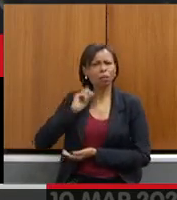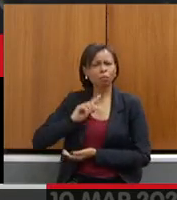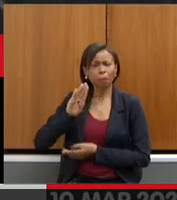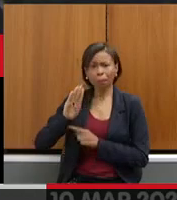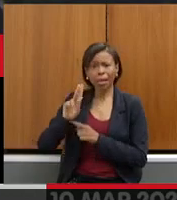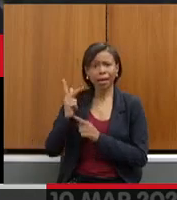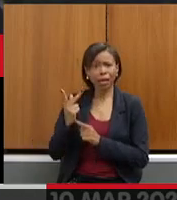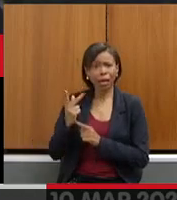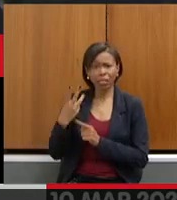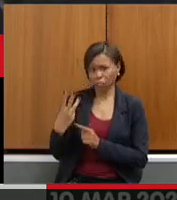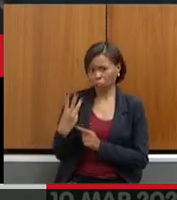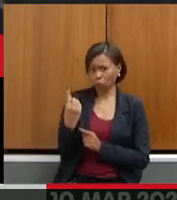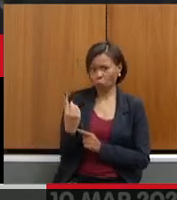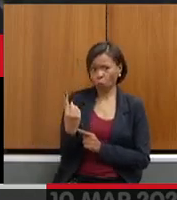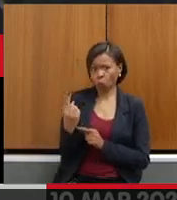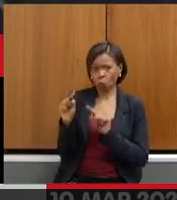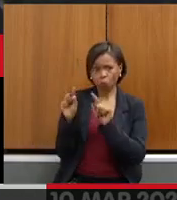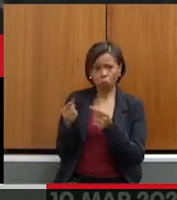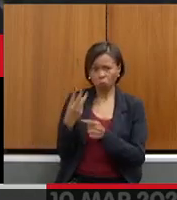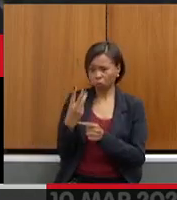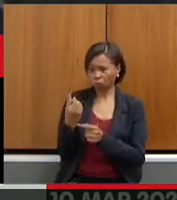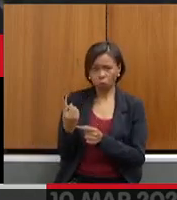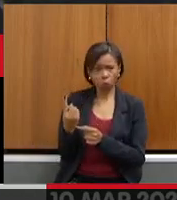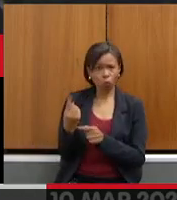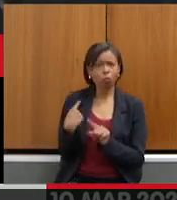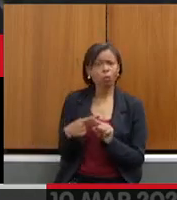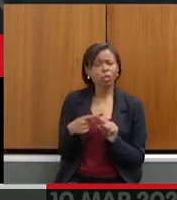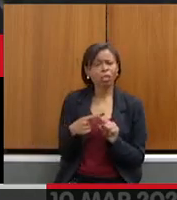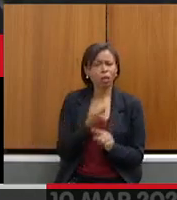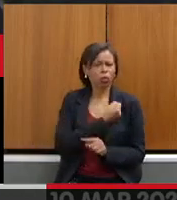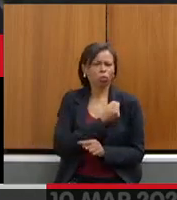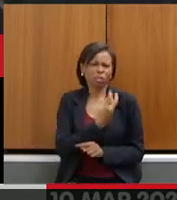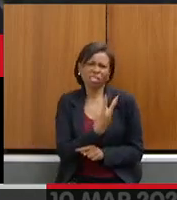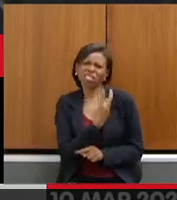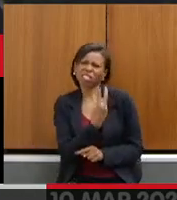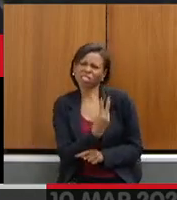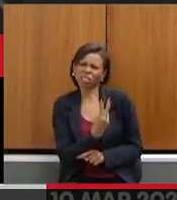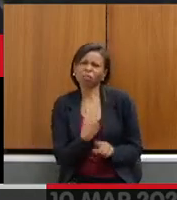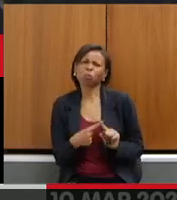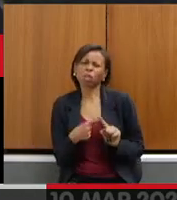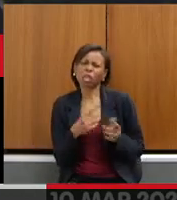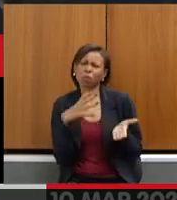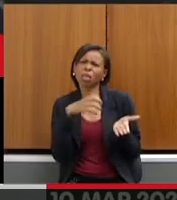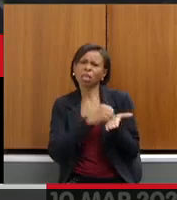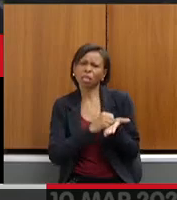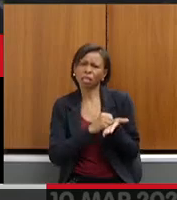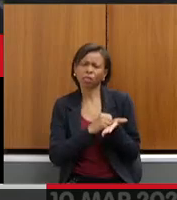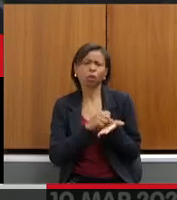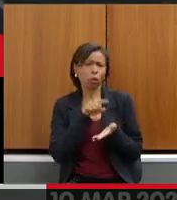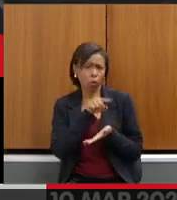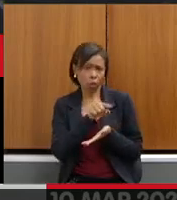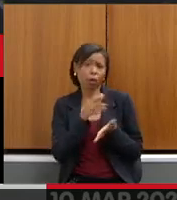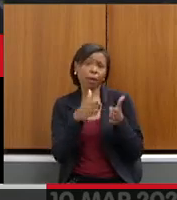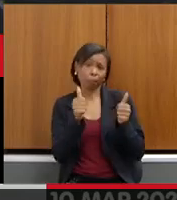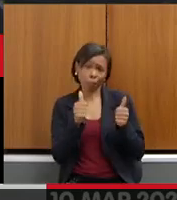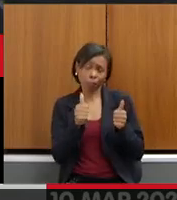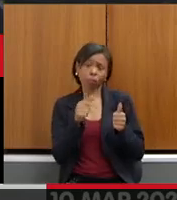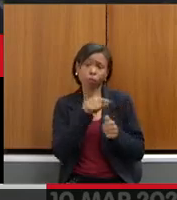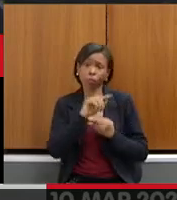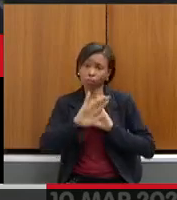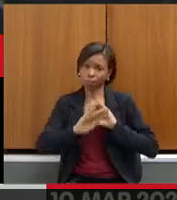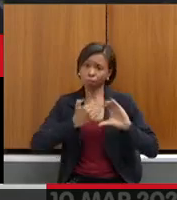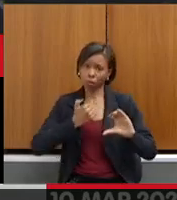Porque que o número é o 32 para esses cadastro e gostaria de saber se eu pode enviar para essa casa